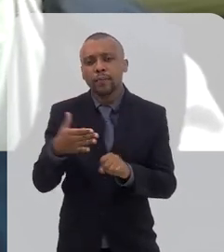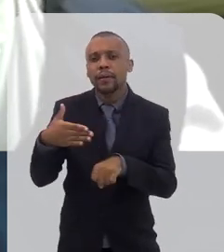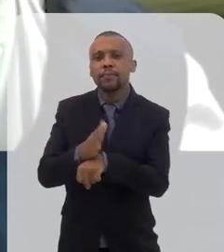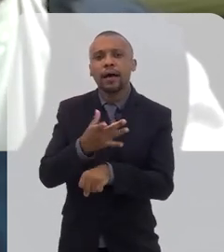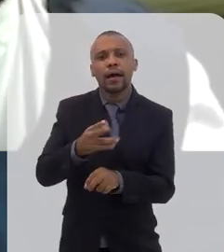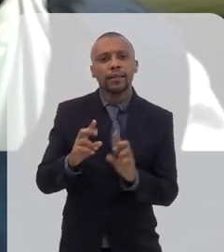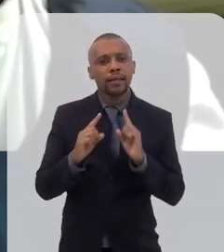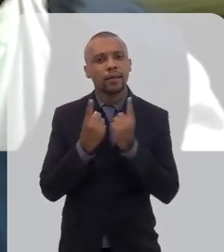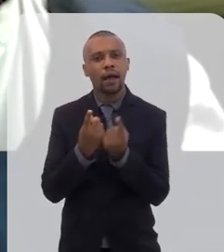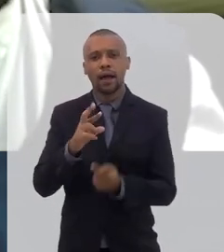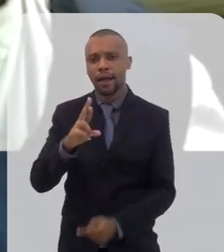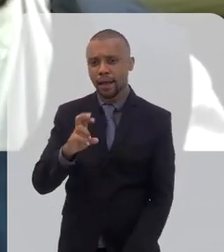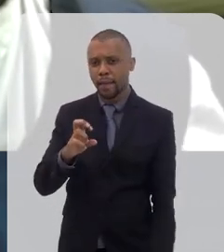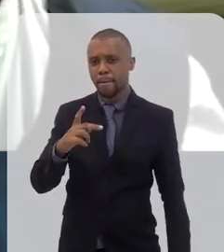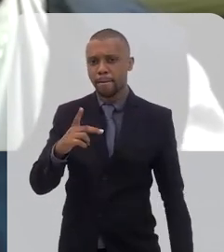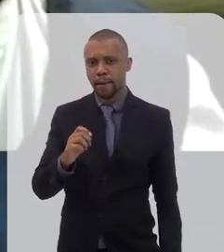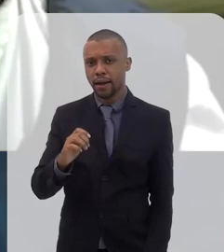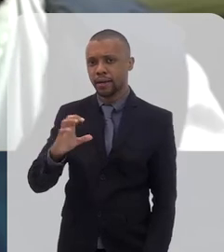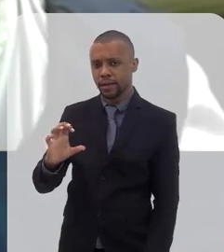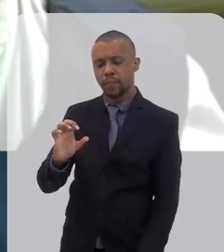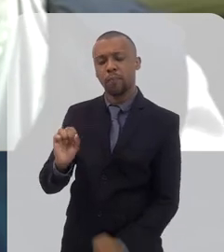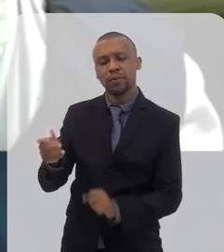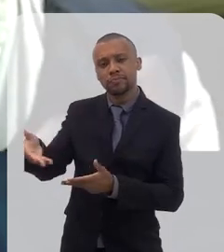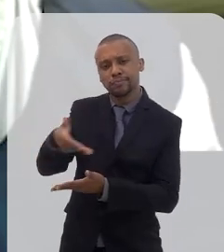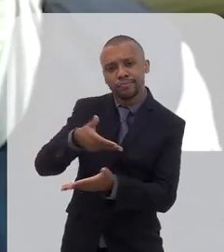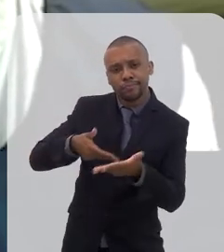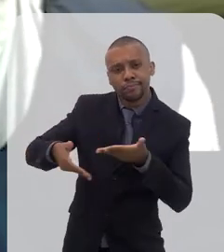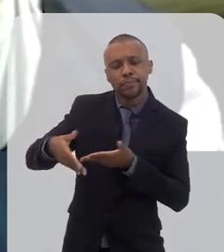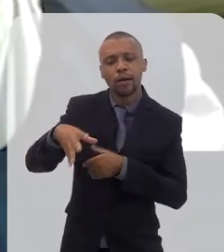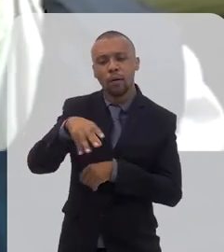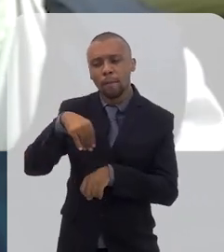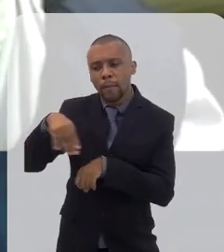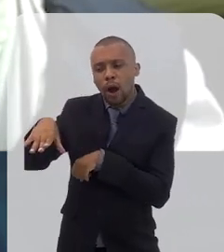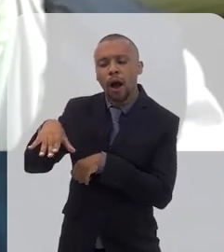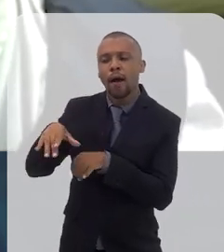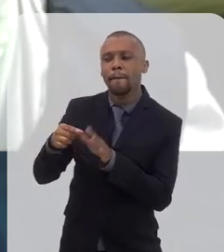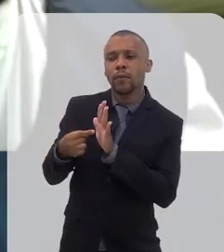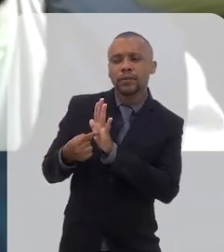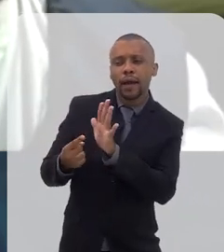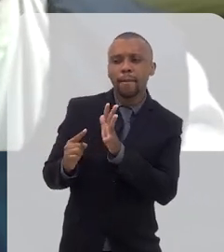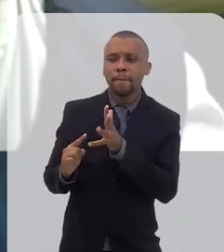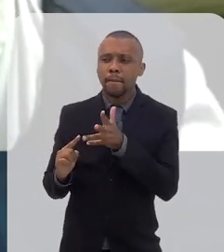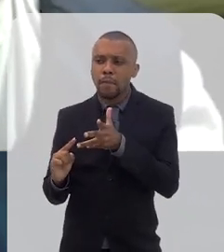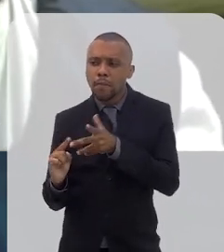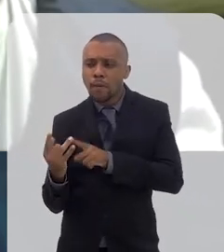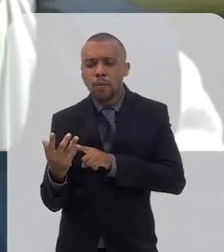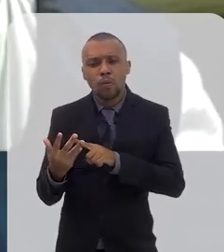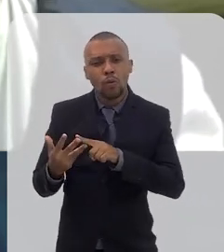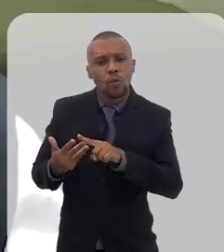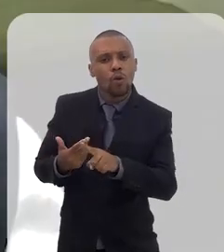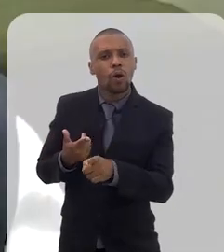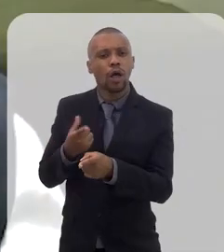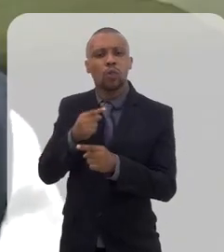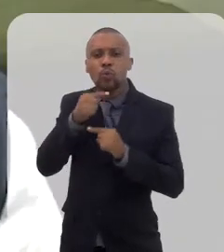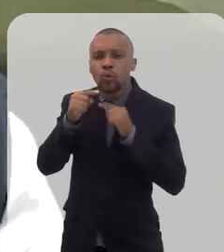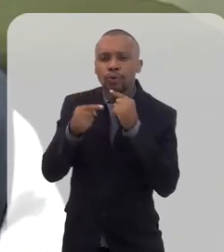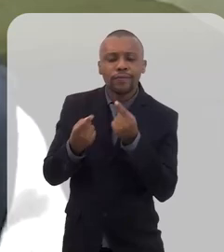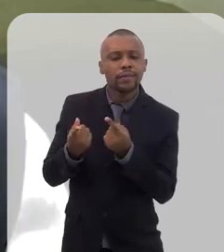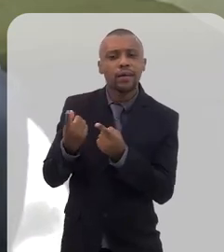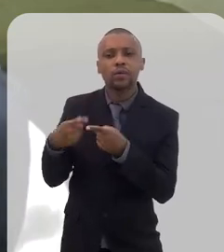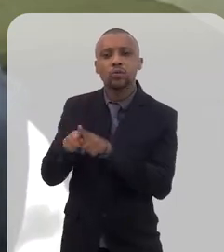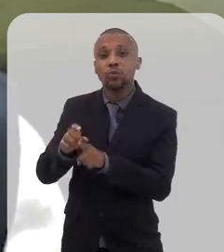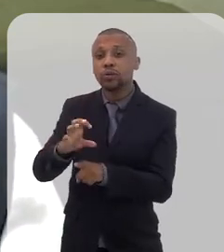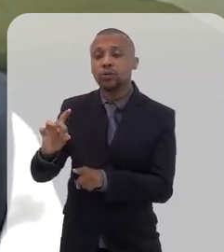da REPAC, que é lá onde vai acontecer a troca, ele vai poder questionar e apontar dúvidas, tirar dúvidas com o coordenador